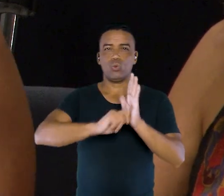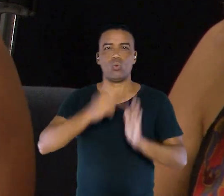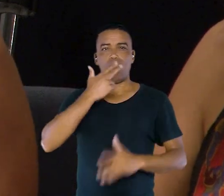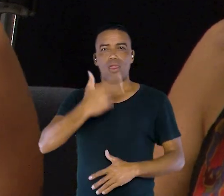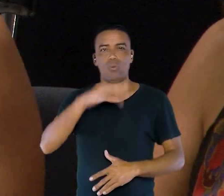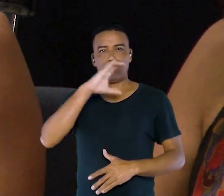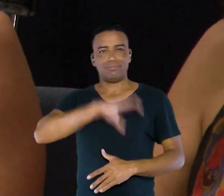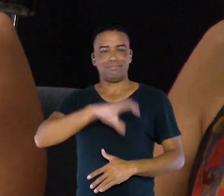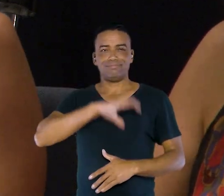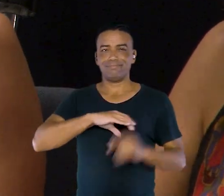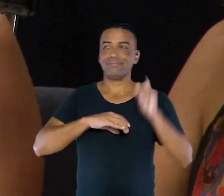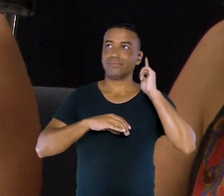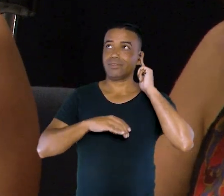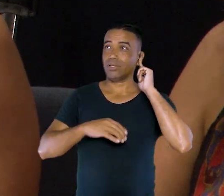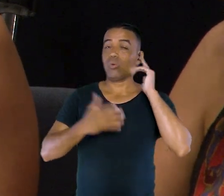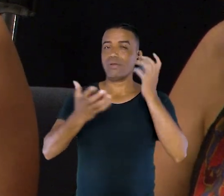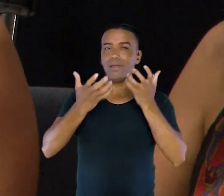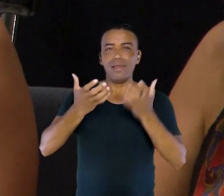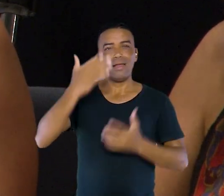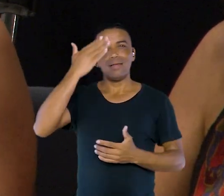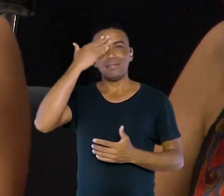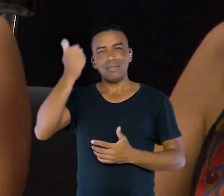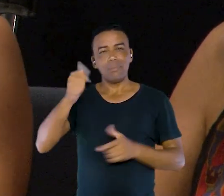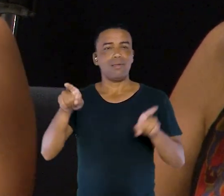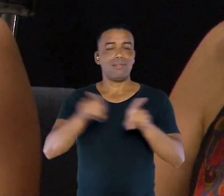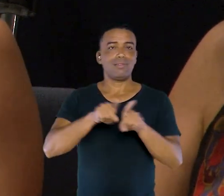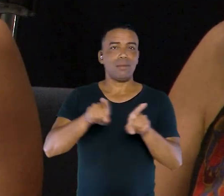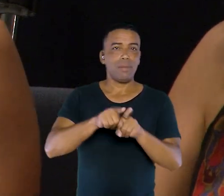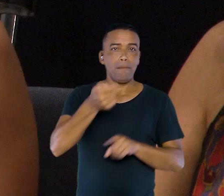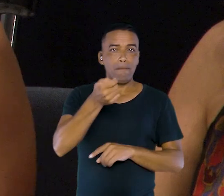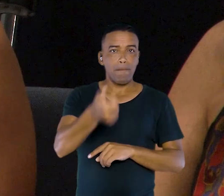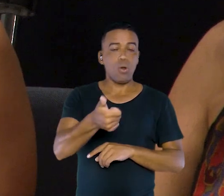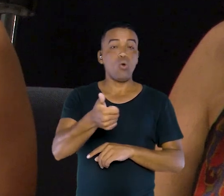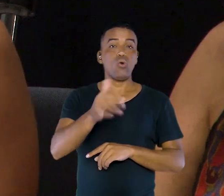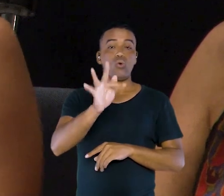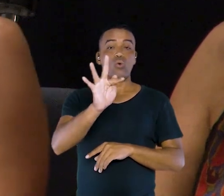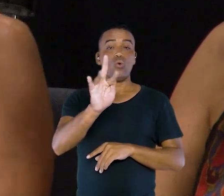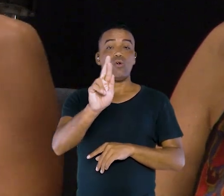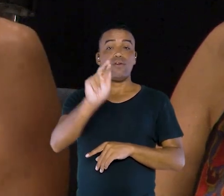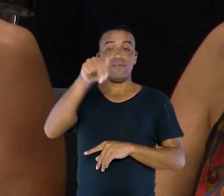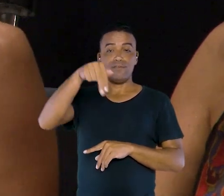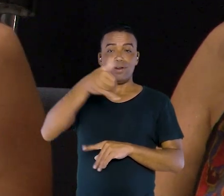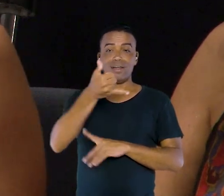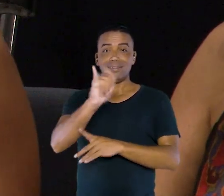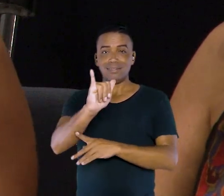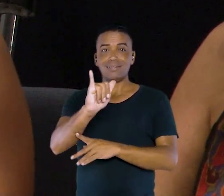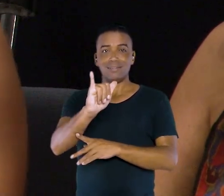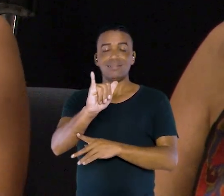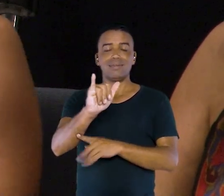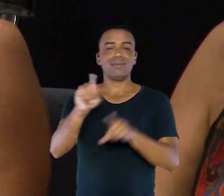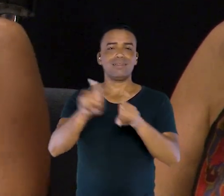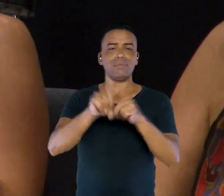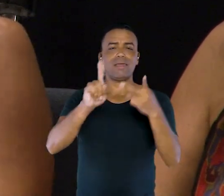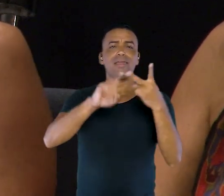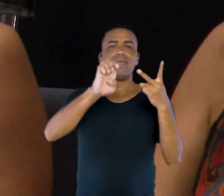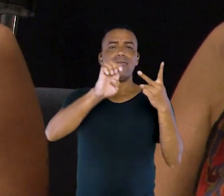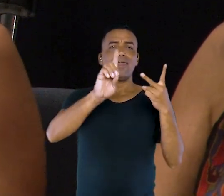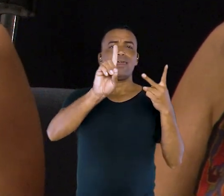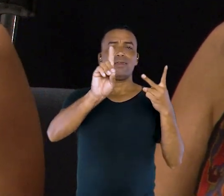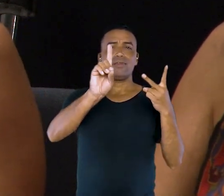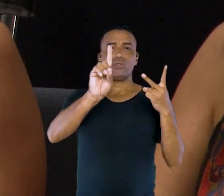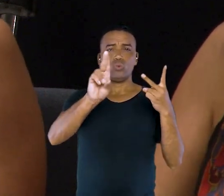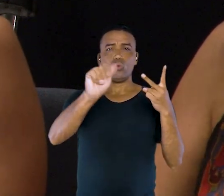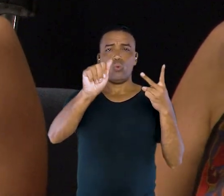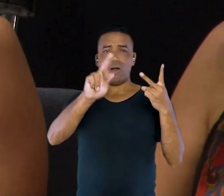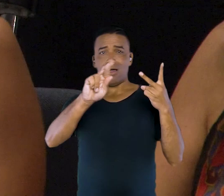vocês três. E queria saber também, ouvir um pouquinho da Franci também, do Eduardo, que eu sei que também já pesquisou lá no